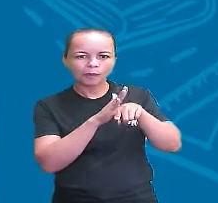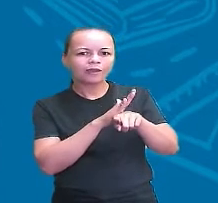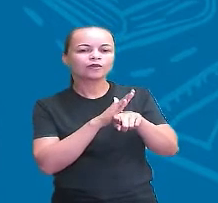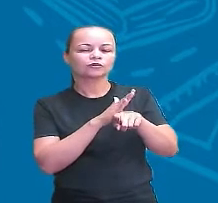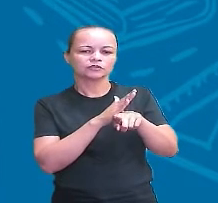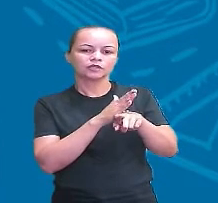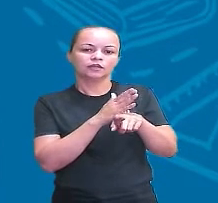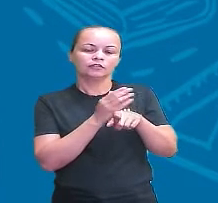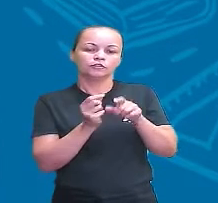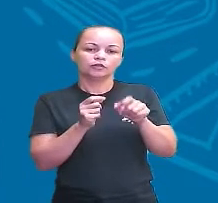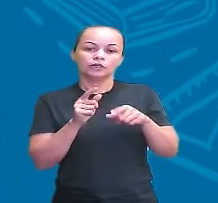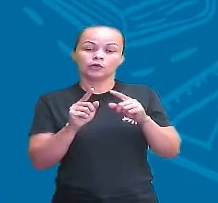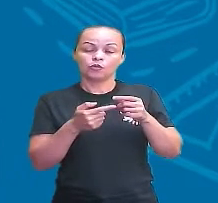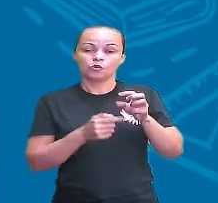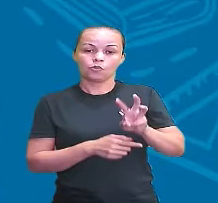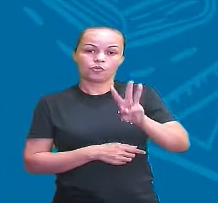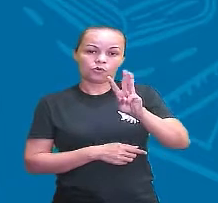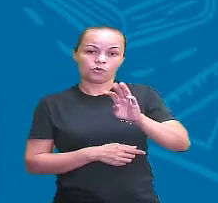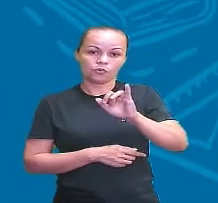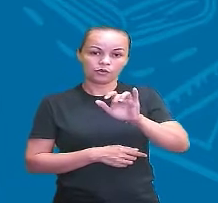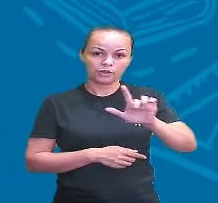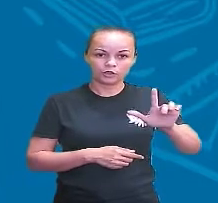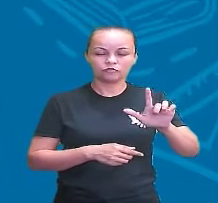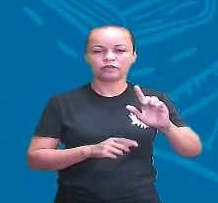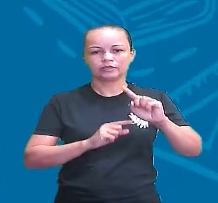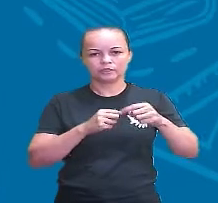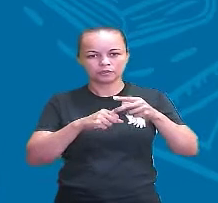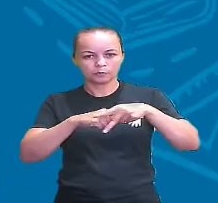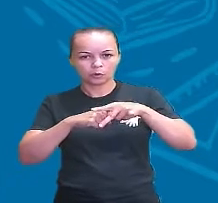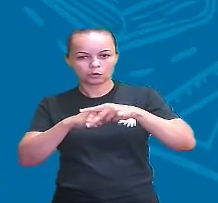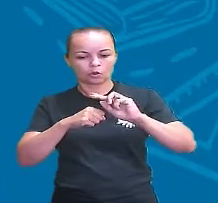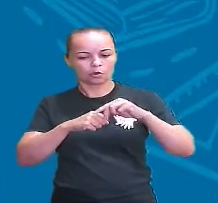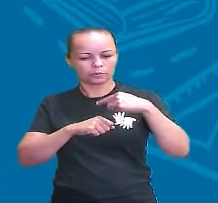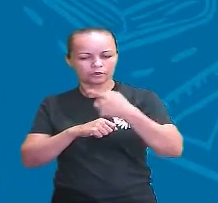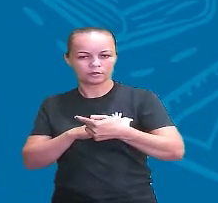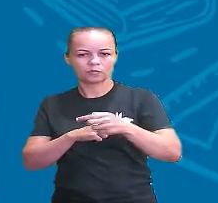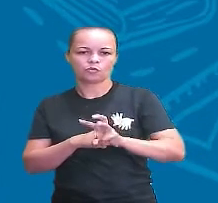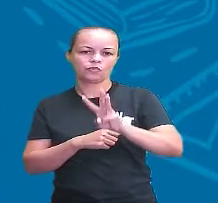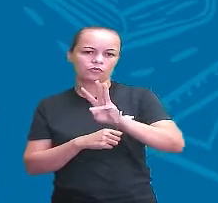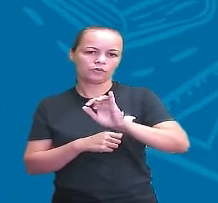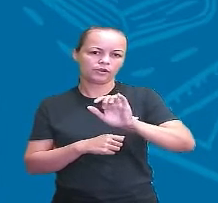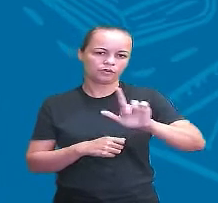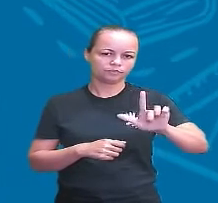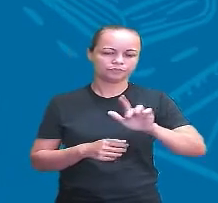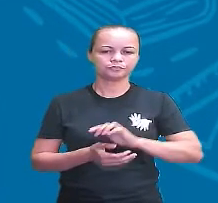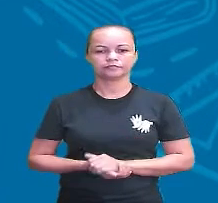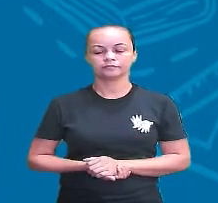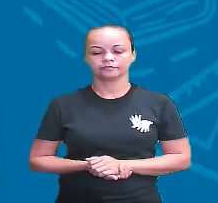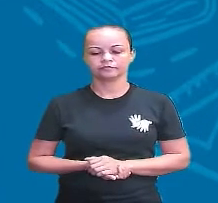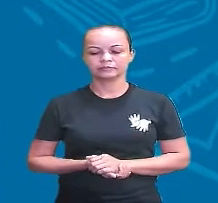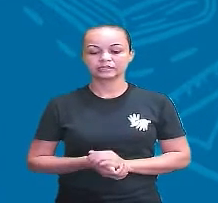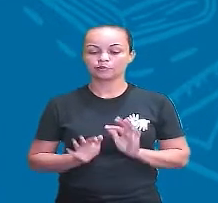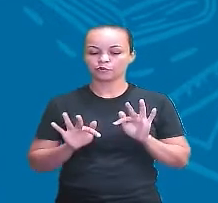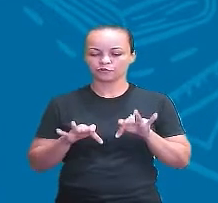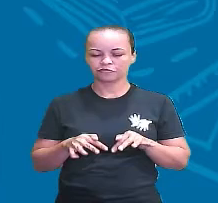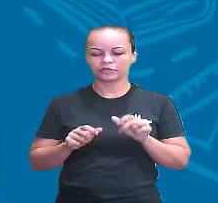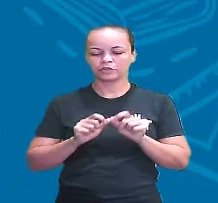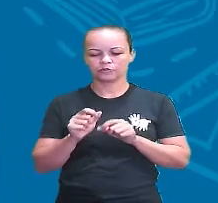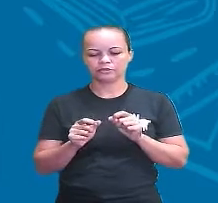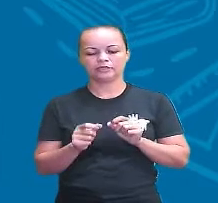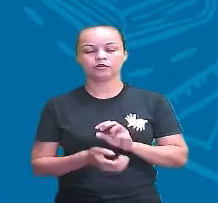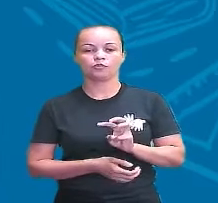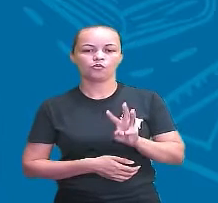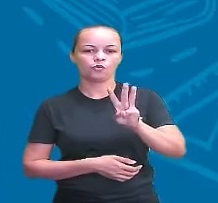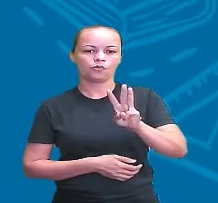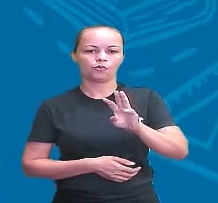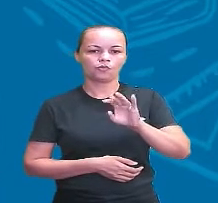o meu will ele vai ficar sempre depois do pronome interrogativo, certo? E o último, will they talk